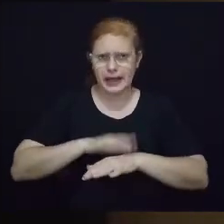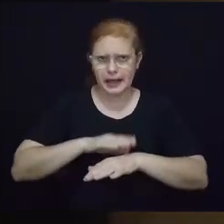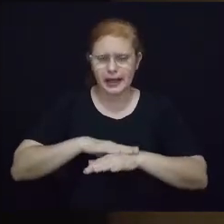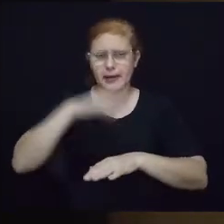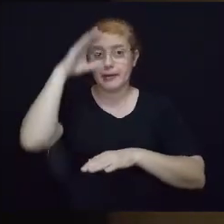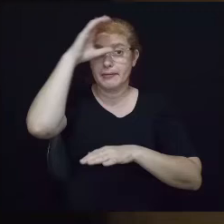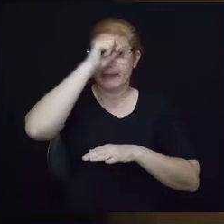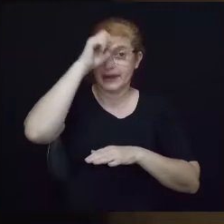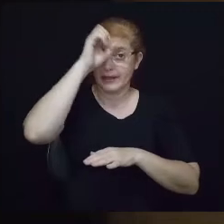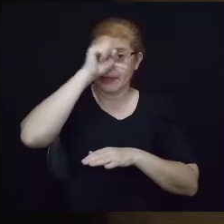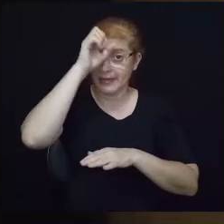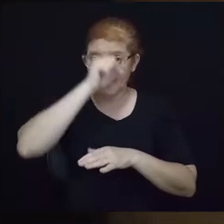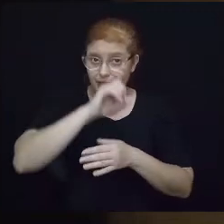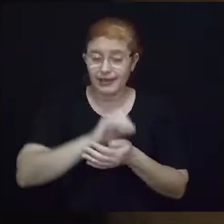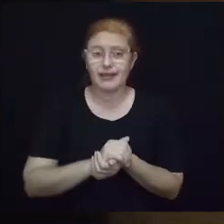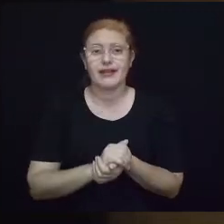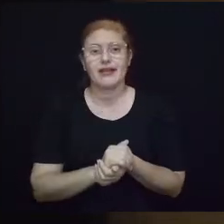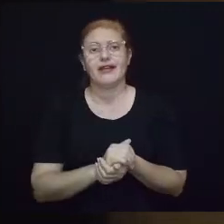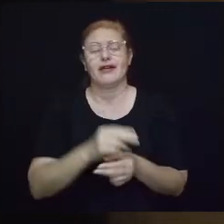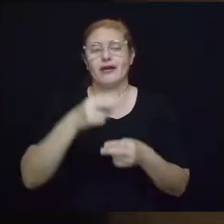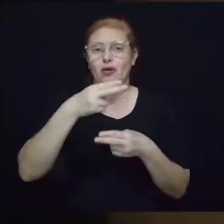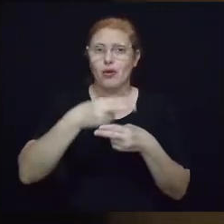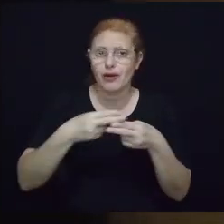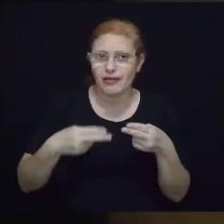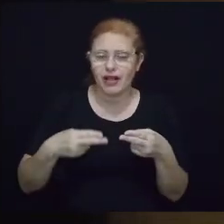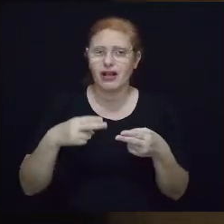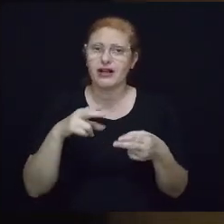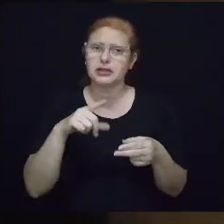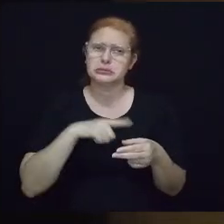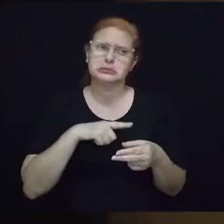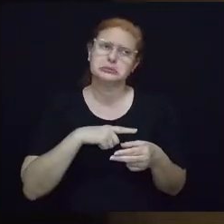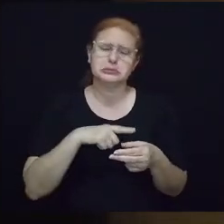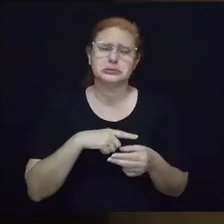cortar o sushi, ou só para fazer. Tem isso sim.